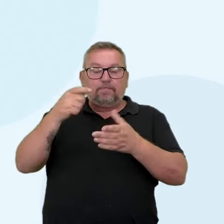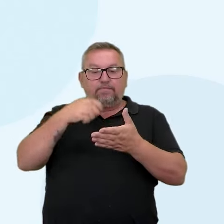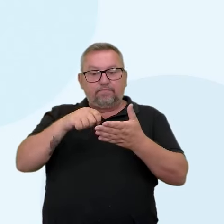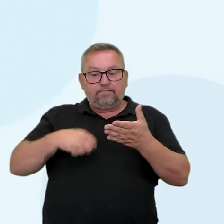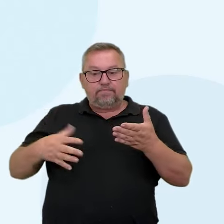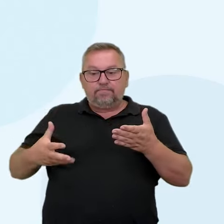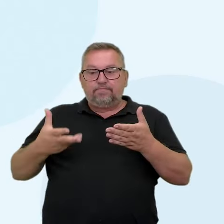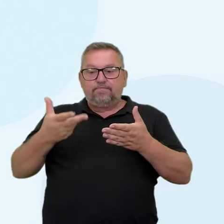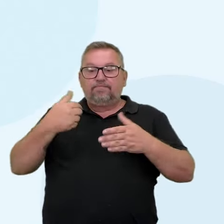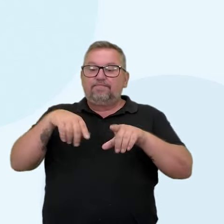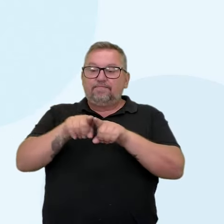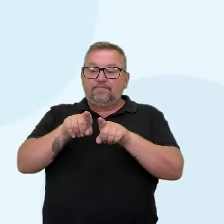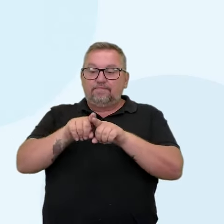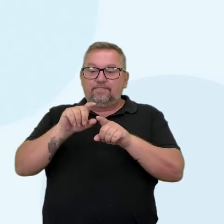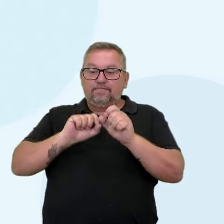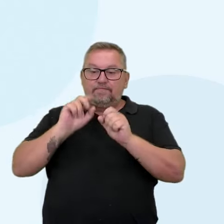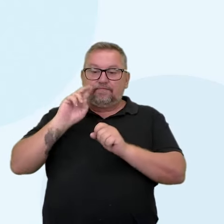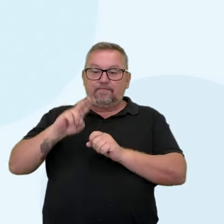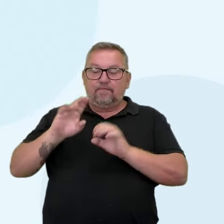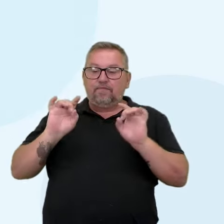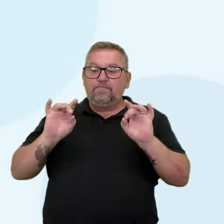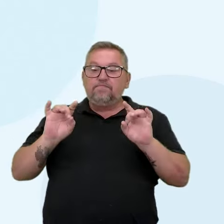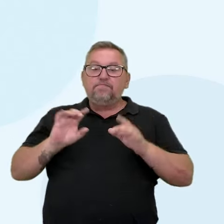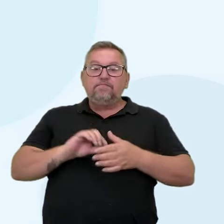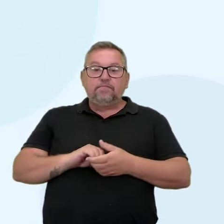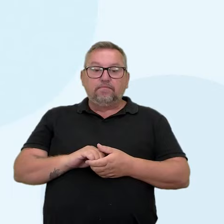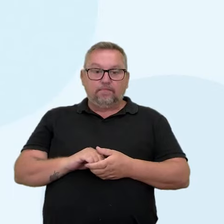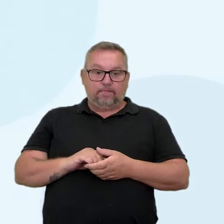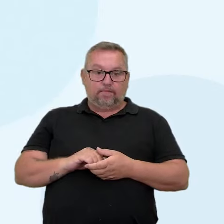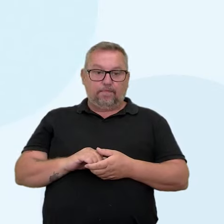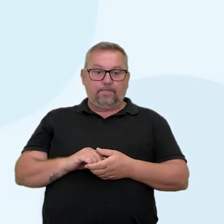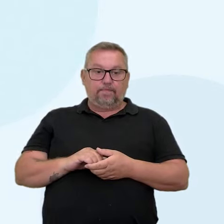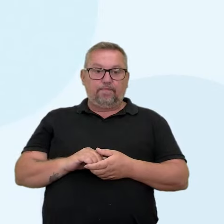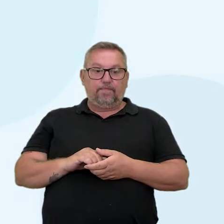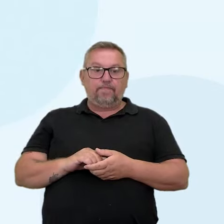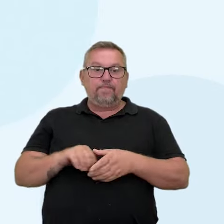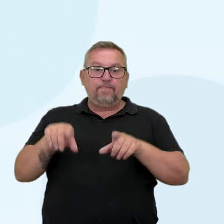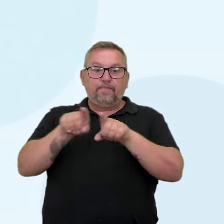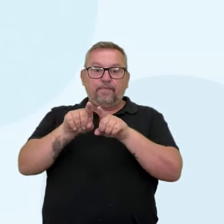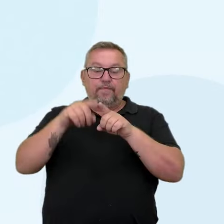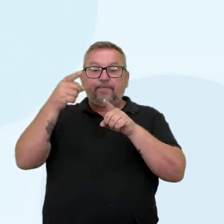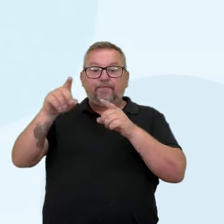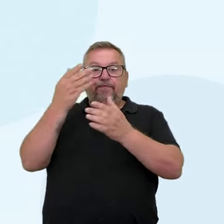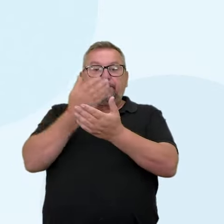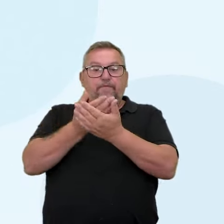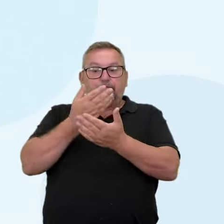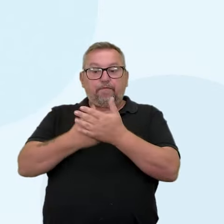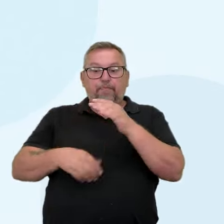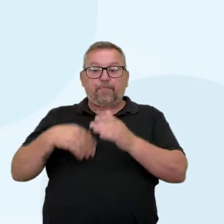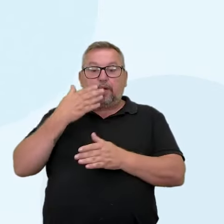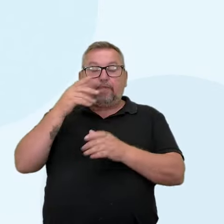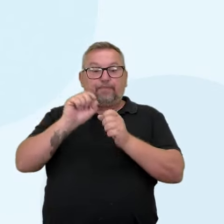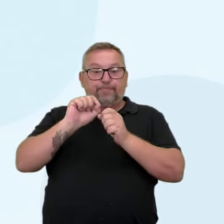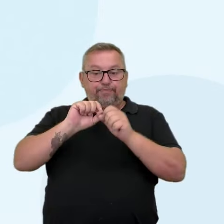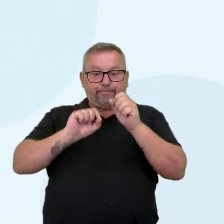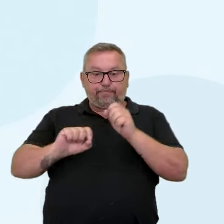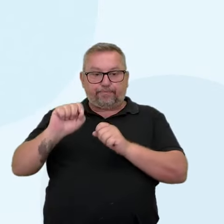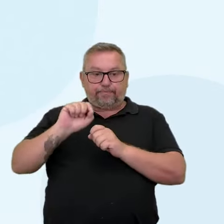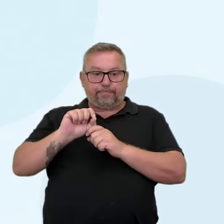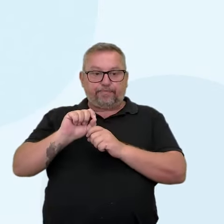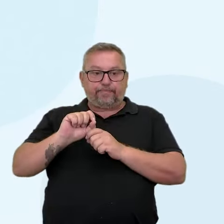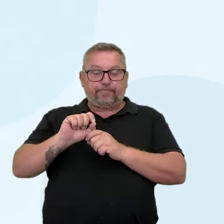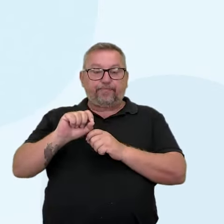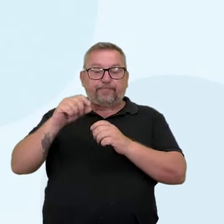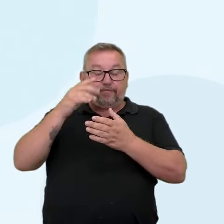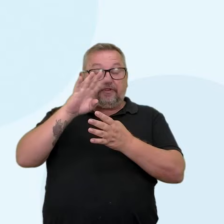Quarto de Despejo, gente, leiam esse livro, espetacular, sensacional. Tá bom? E aí, na última aula, foi o que eu pedi para vocês fazerem, né? Sim, a